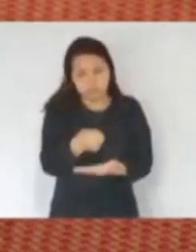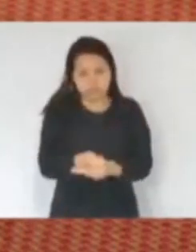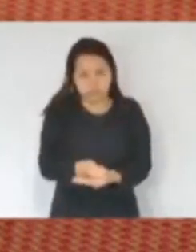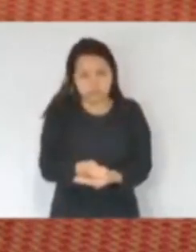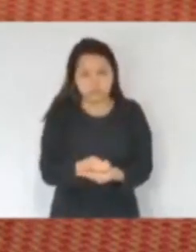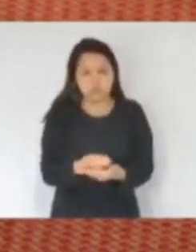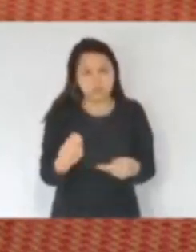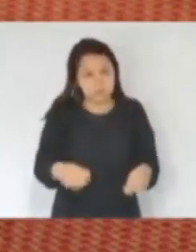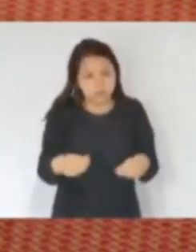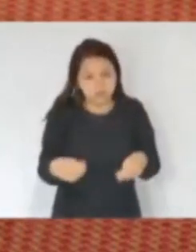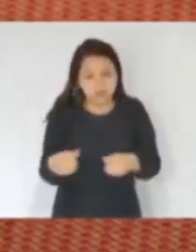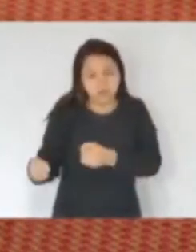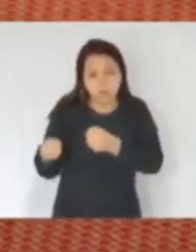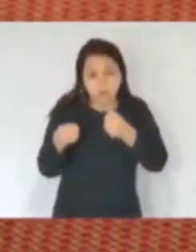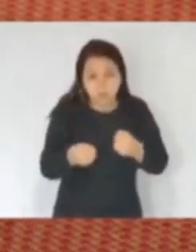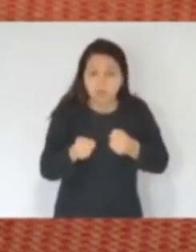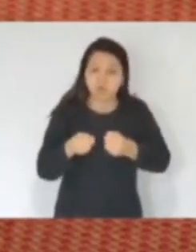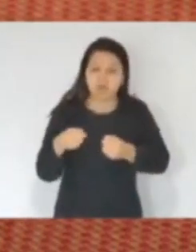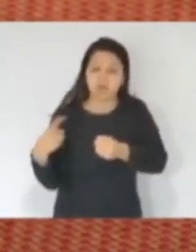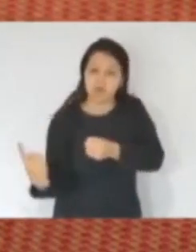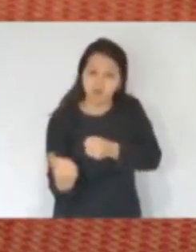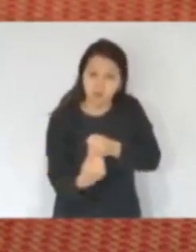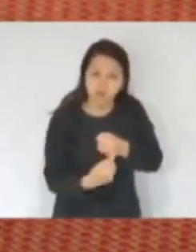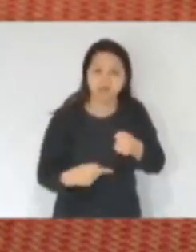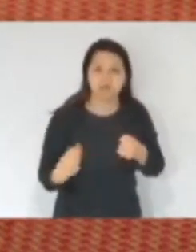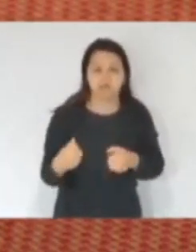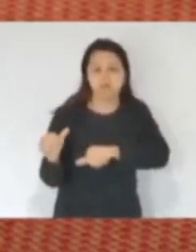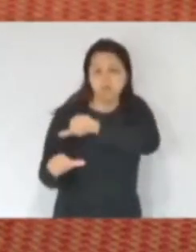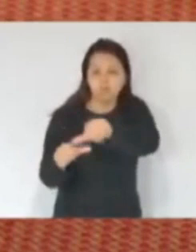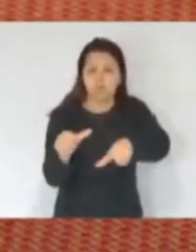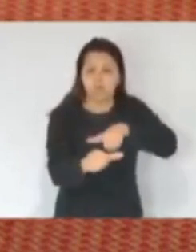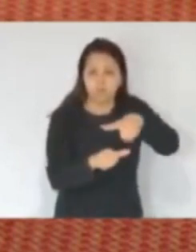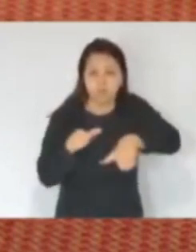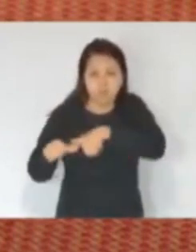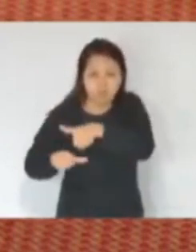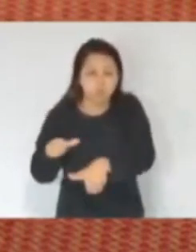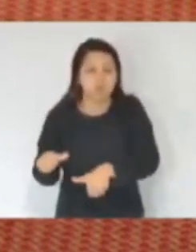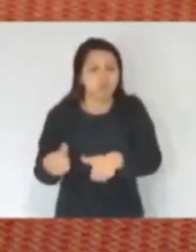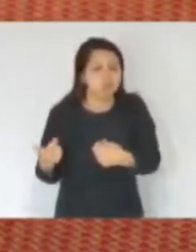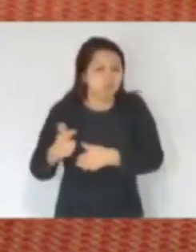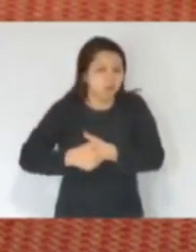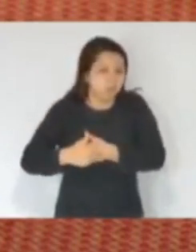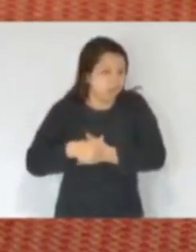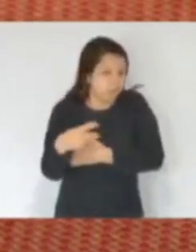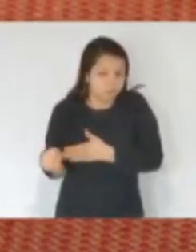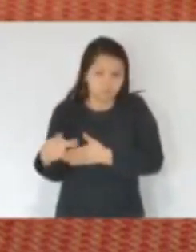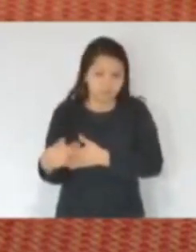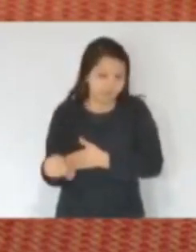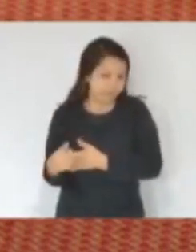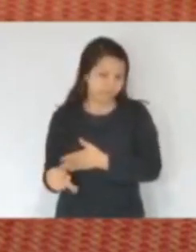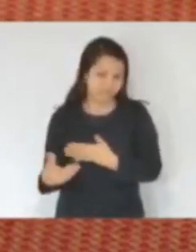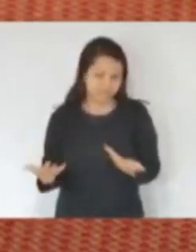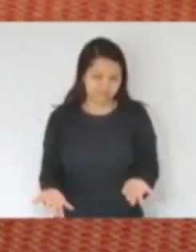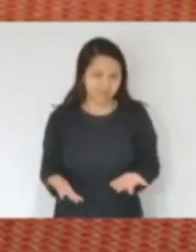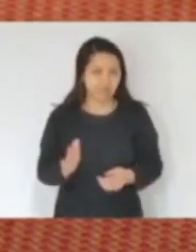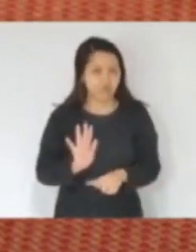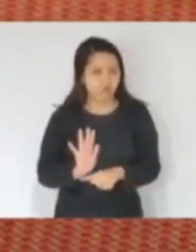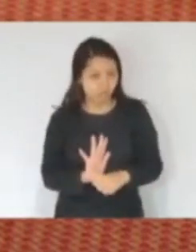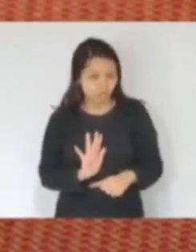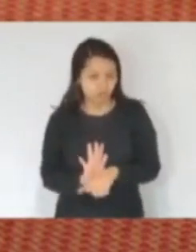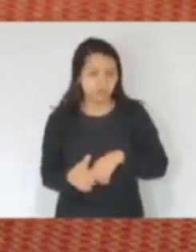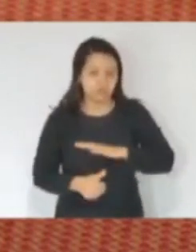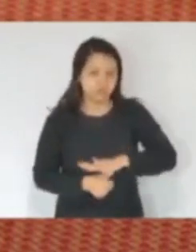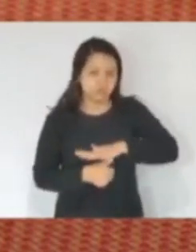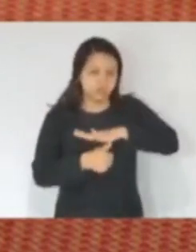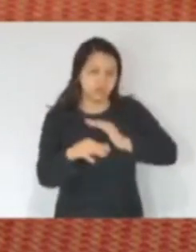O presidente está fazendo o papel que a população lhe conferiu na urna, no voto. Então, meu apoio ao reitor Marcelo,